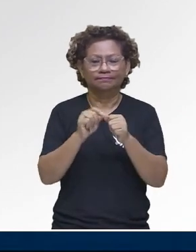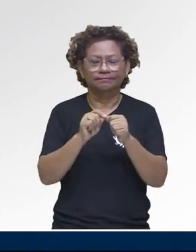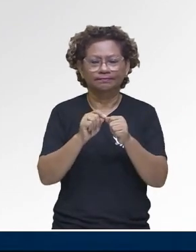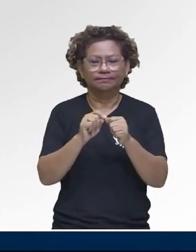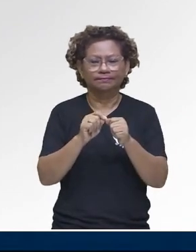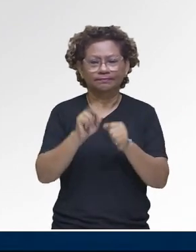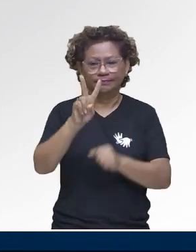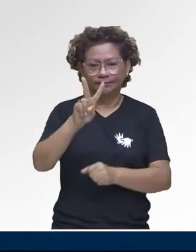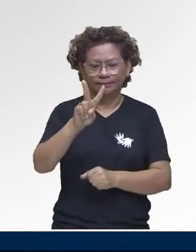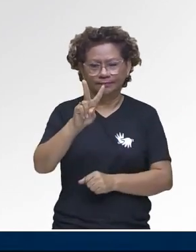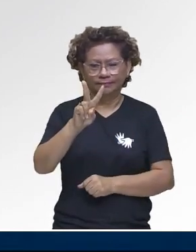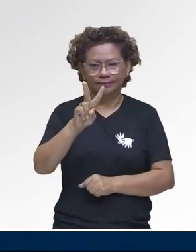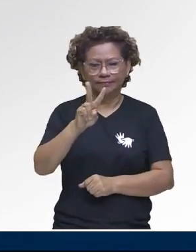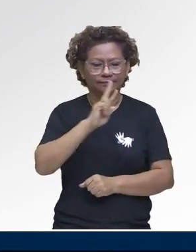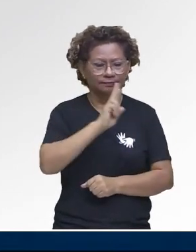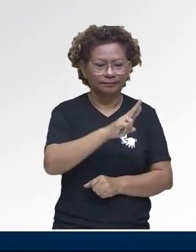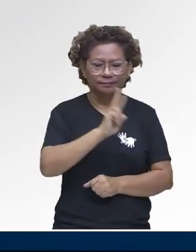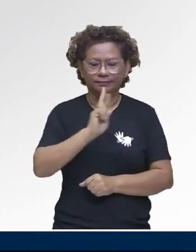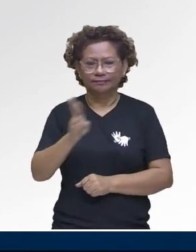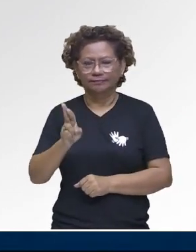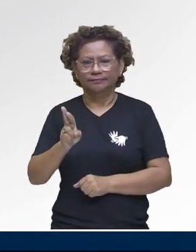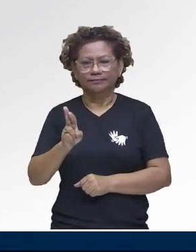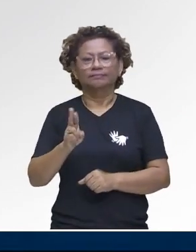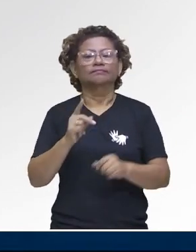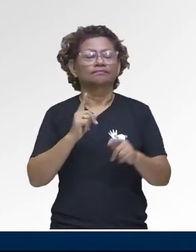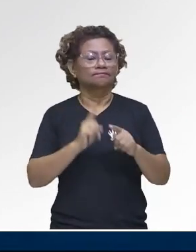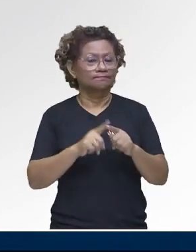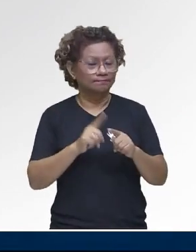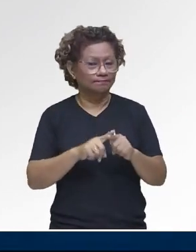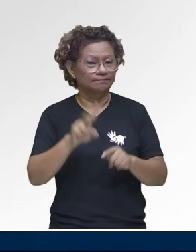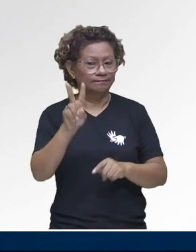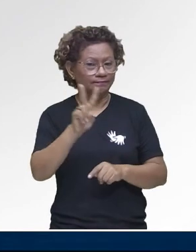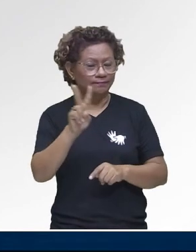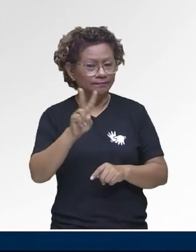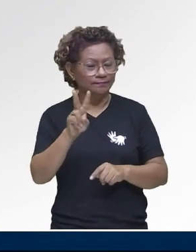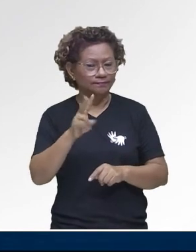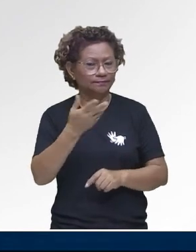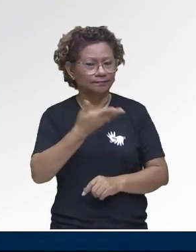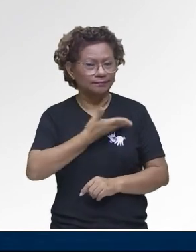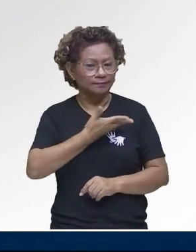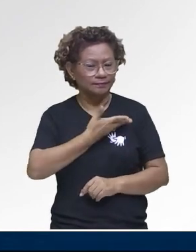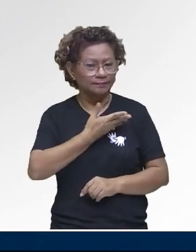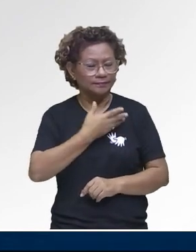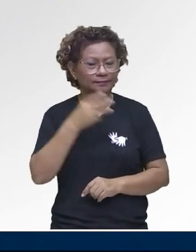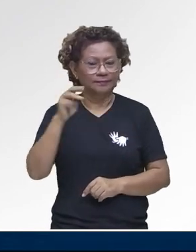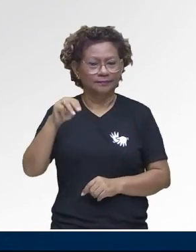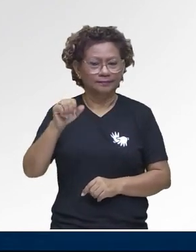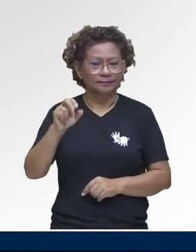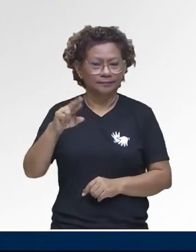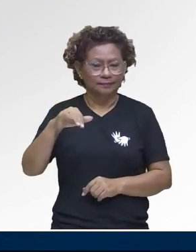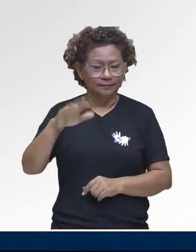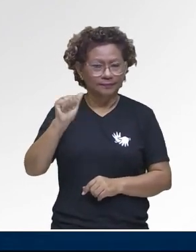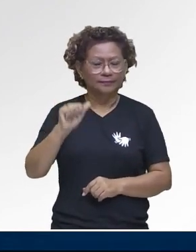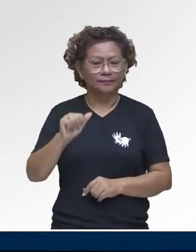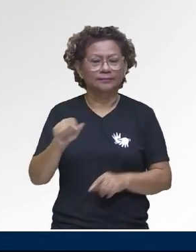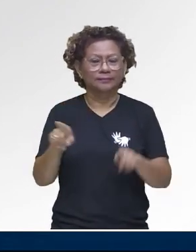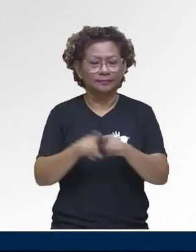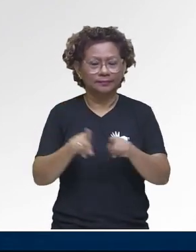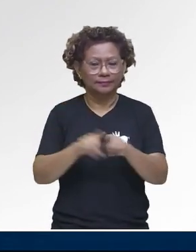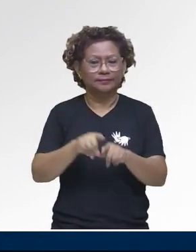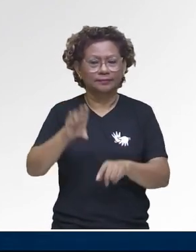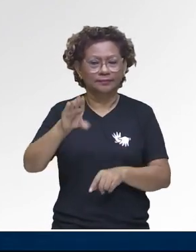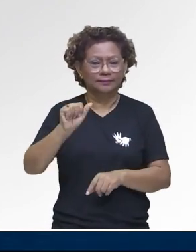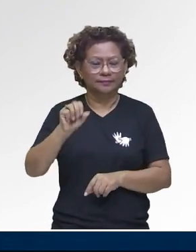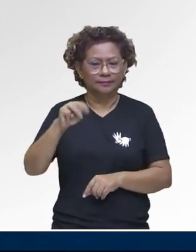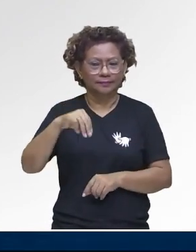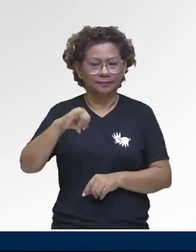um pouquinho aqui o que mostrou nessa questão das alturas das duas amigas, da Camila e da Maria? Olha só, acompanhem. Nós temos